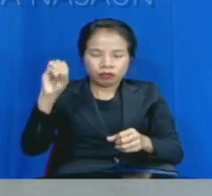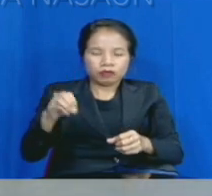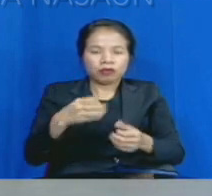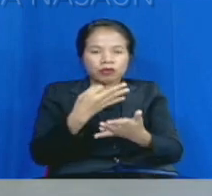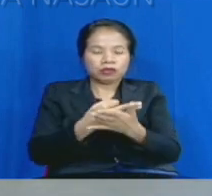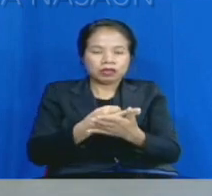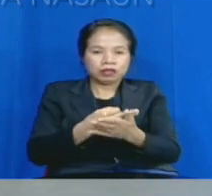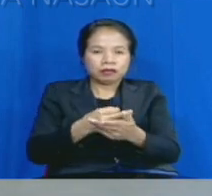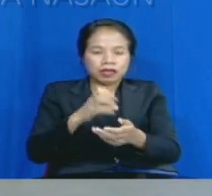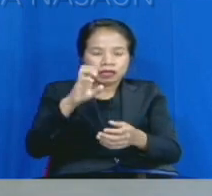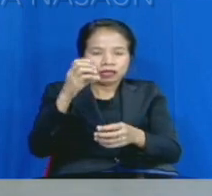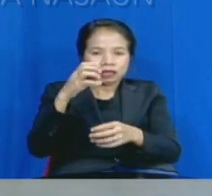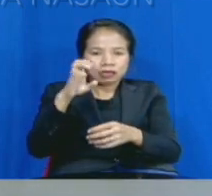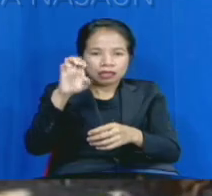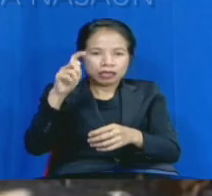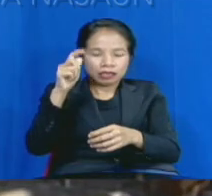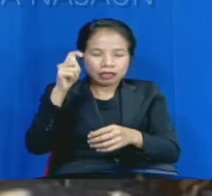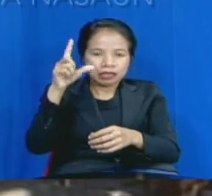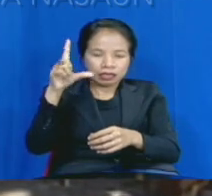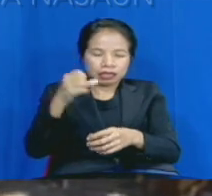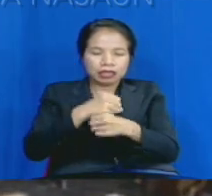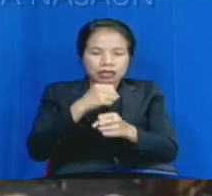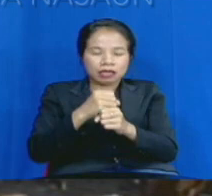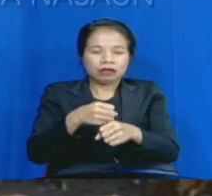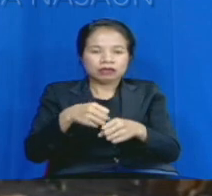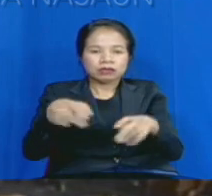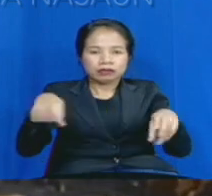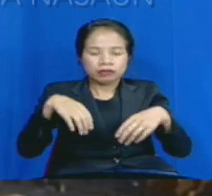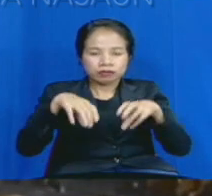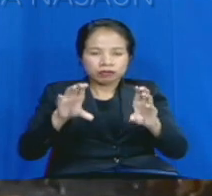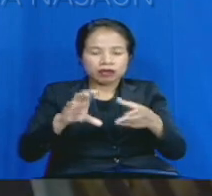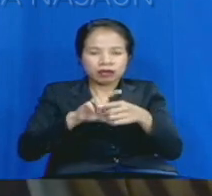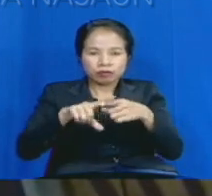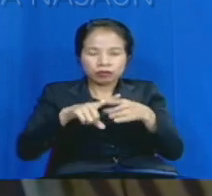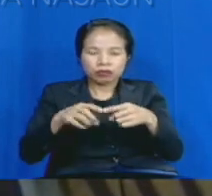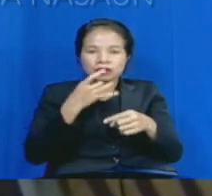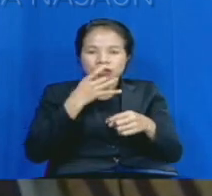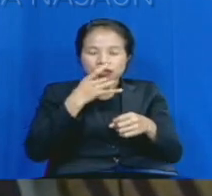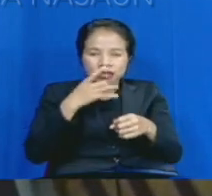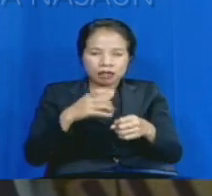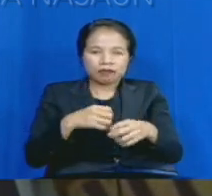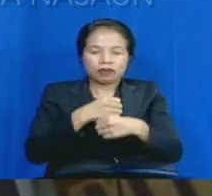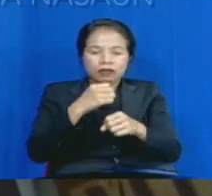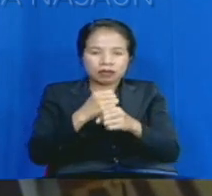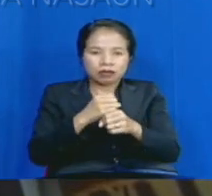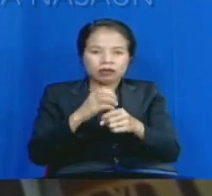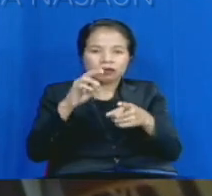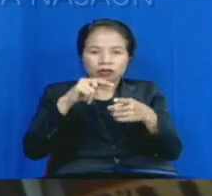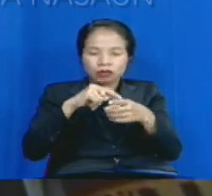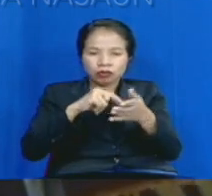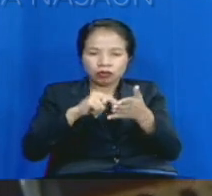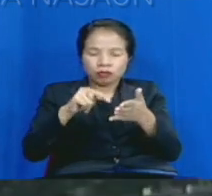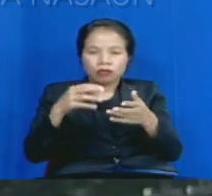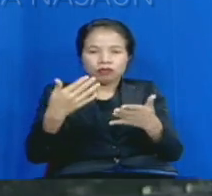recolha, mas husi serviço fa ampulsa eletricidade, halo ligação ba contador fong, no selo multa husi cliente sira